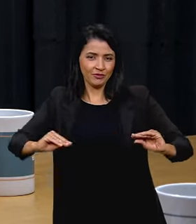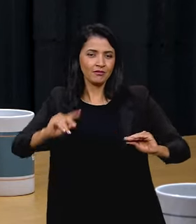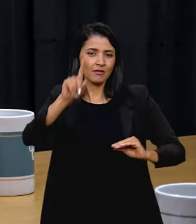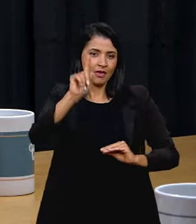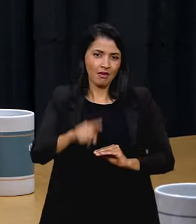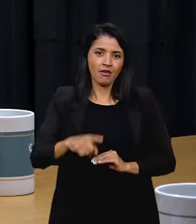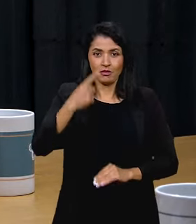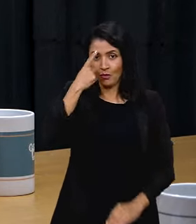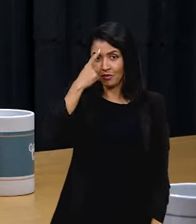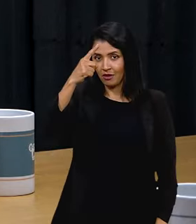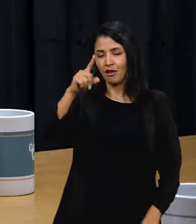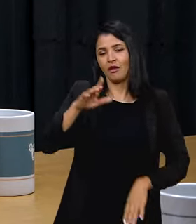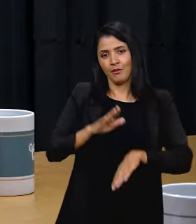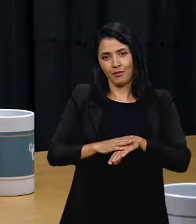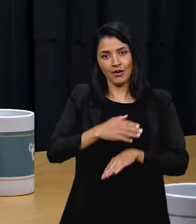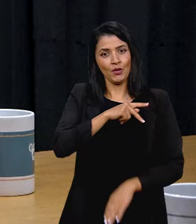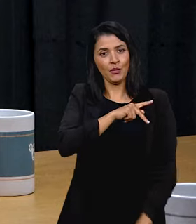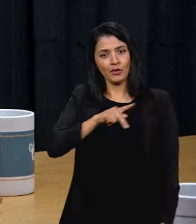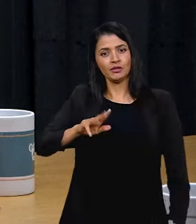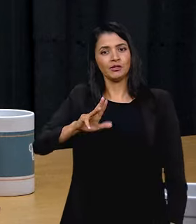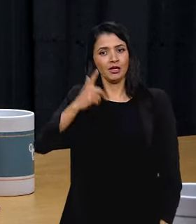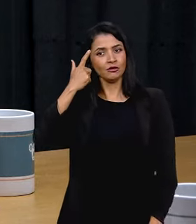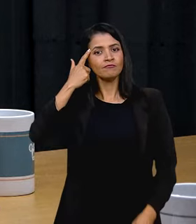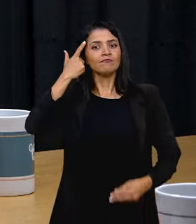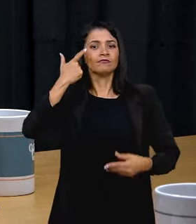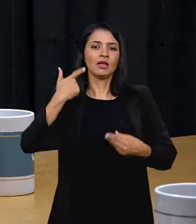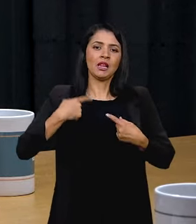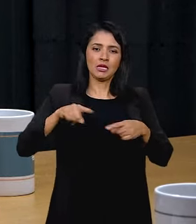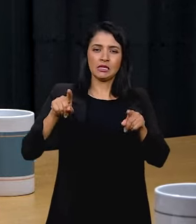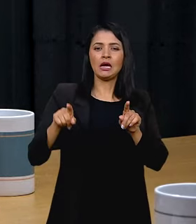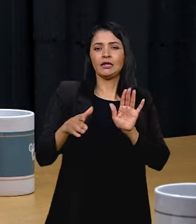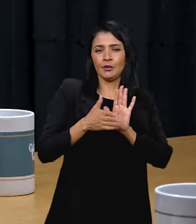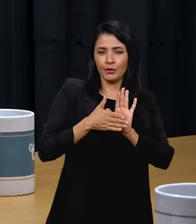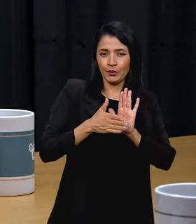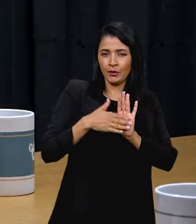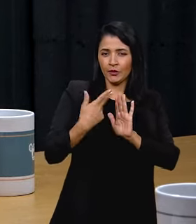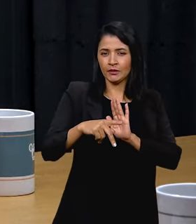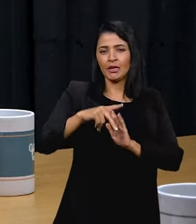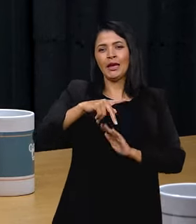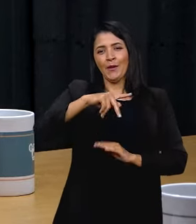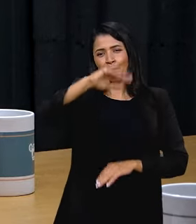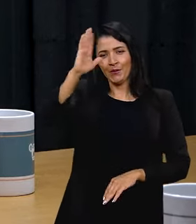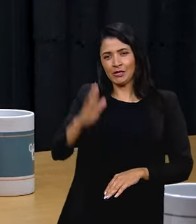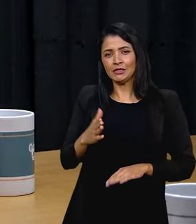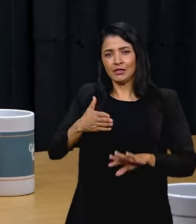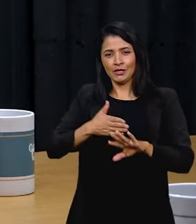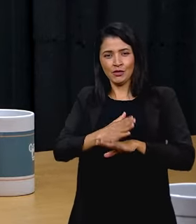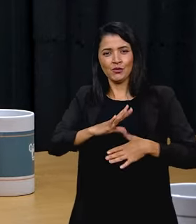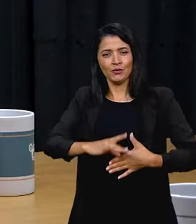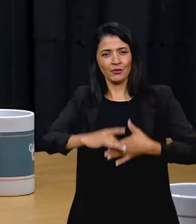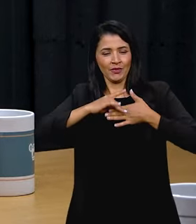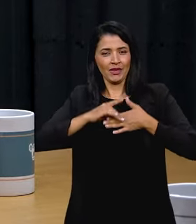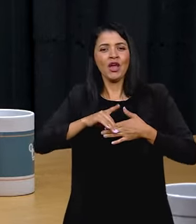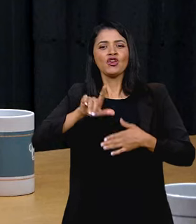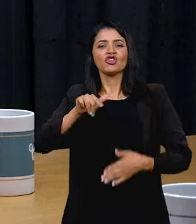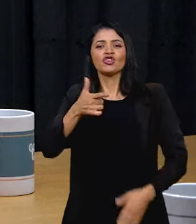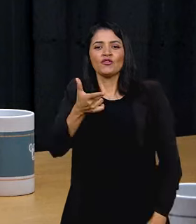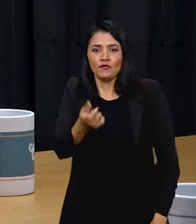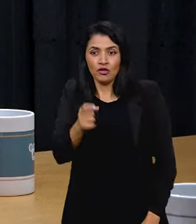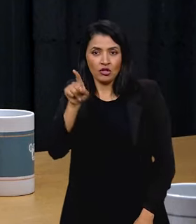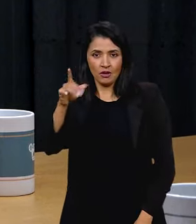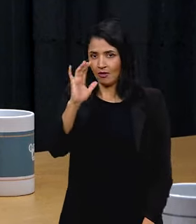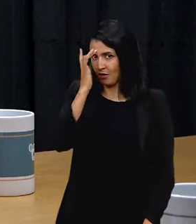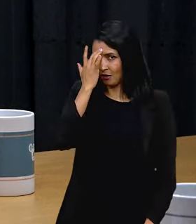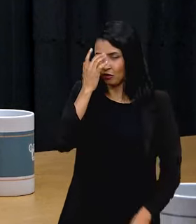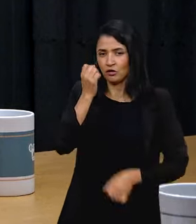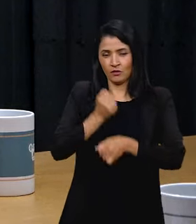né Essa que é uma ideia lançada pelo presidente Lula eh proposta quando o Brasil assumiu o G20 né na Índia